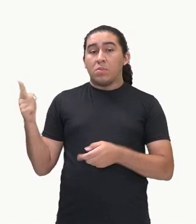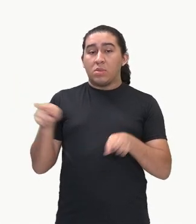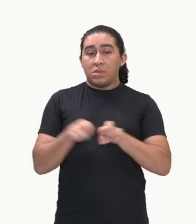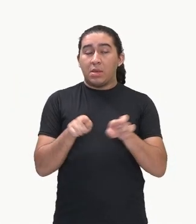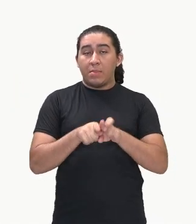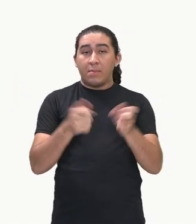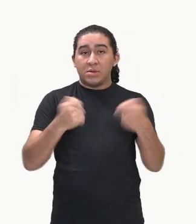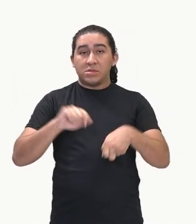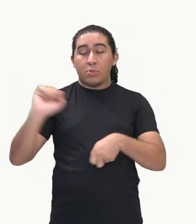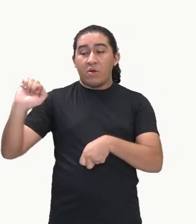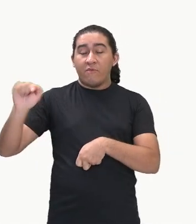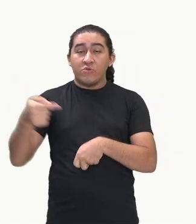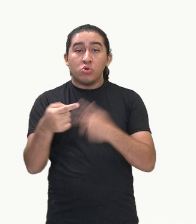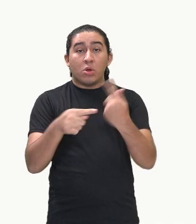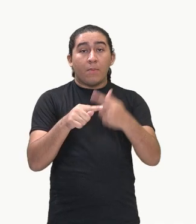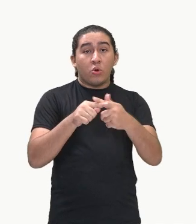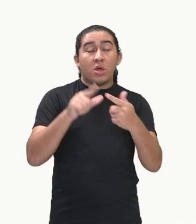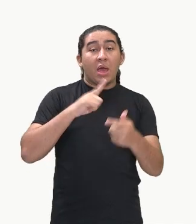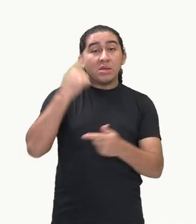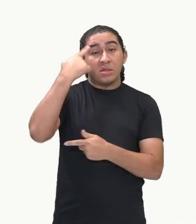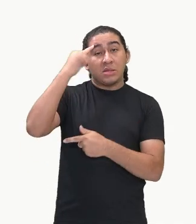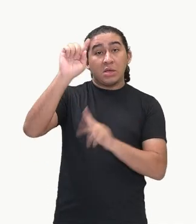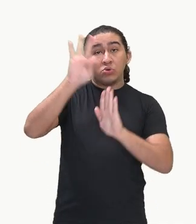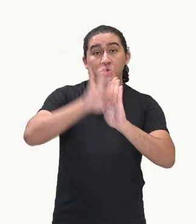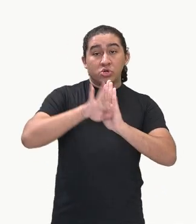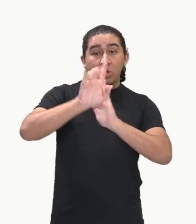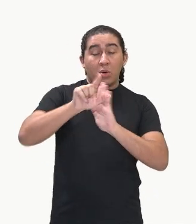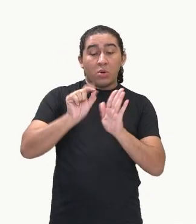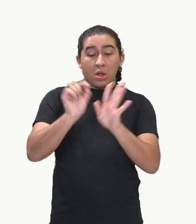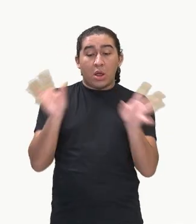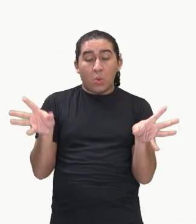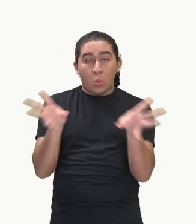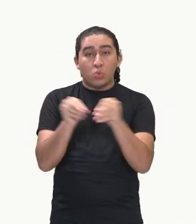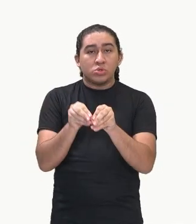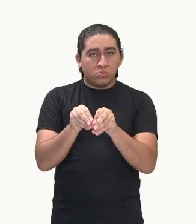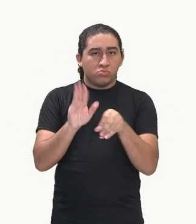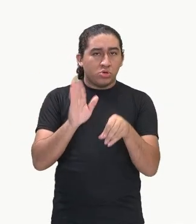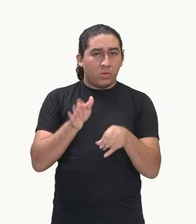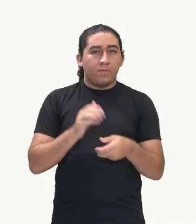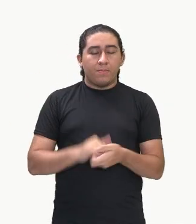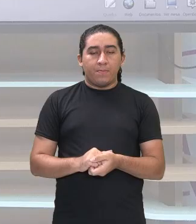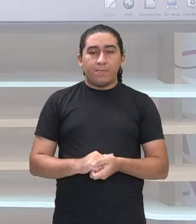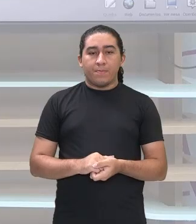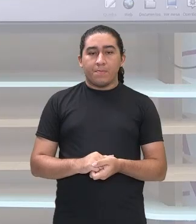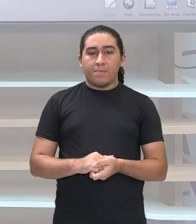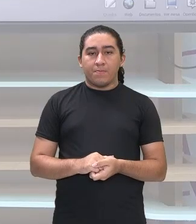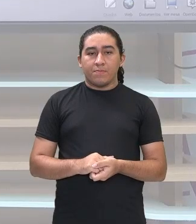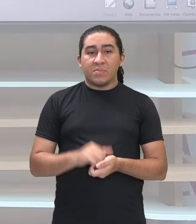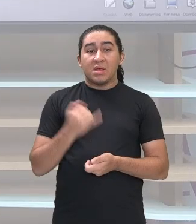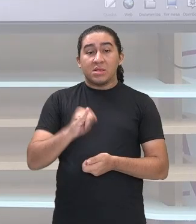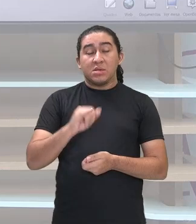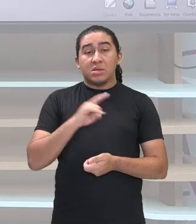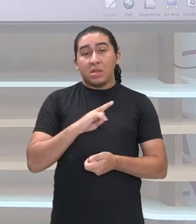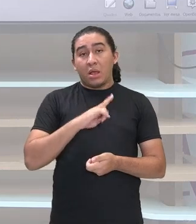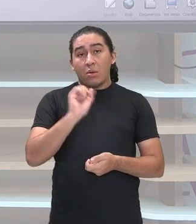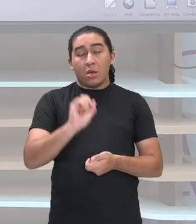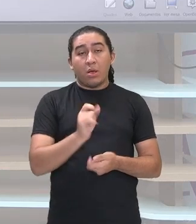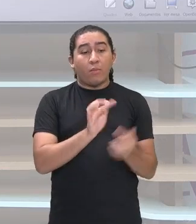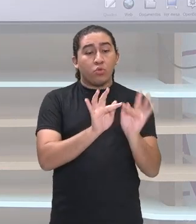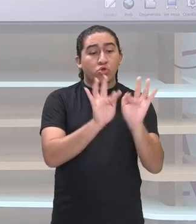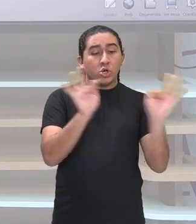vírgula de conclusão. Toda vez que você for usar uma expressão conclusiva, você terá